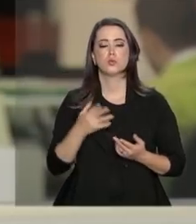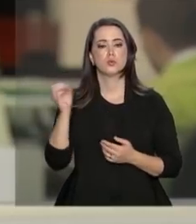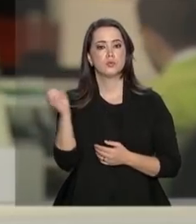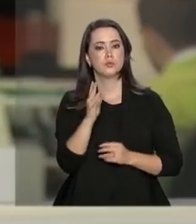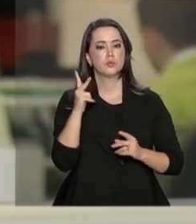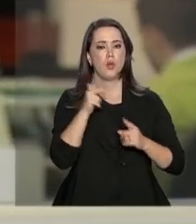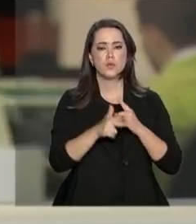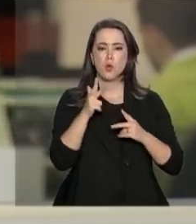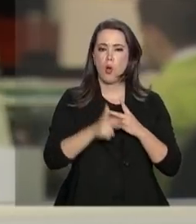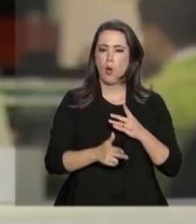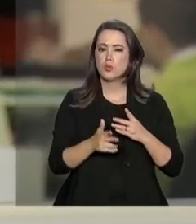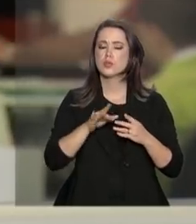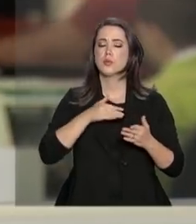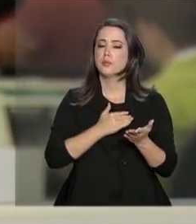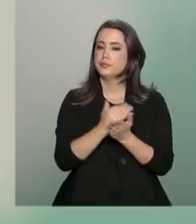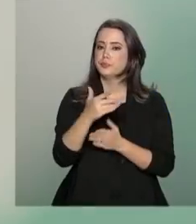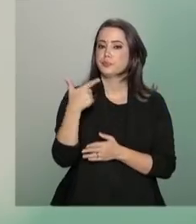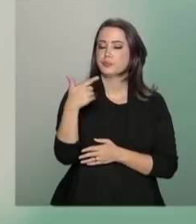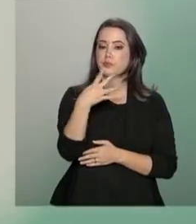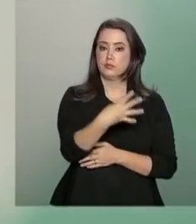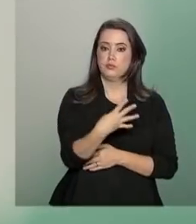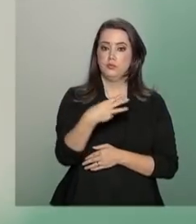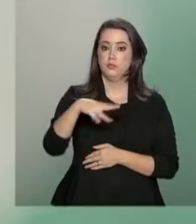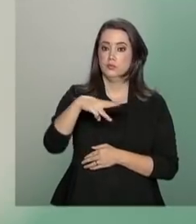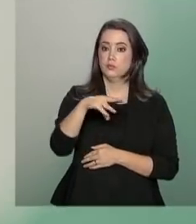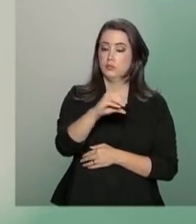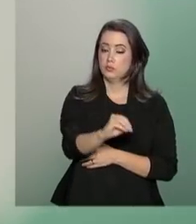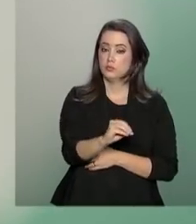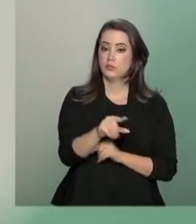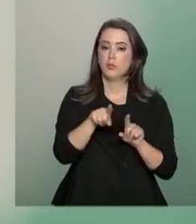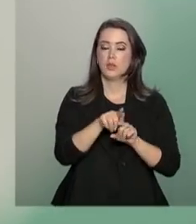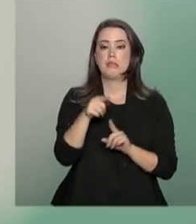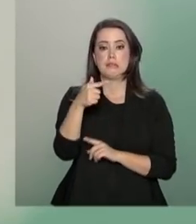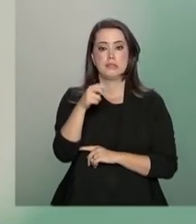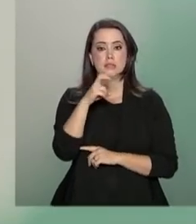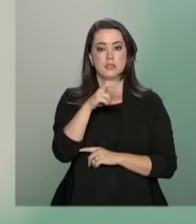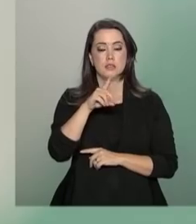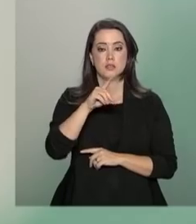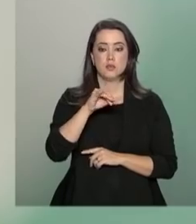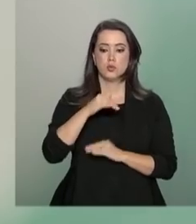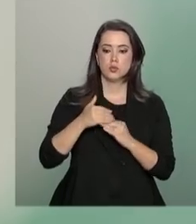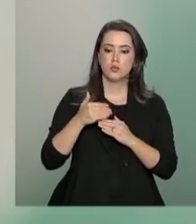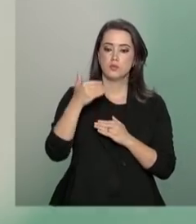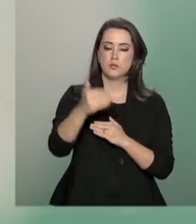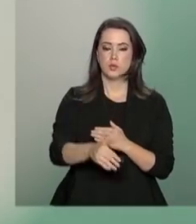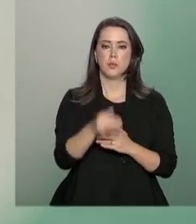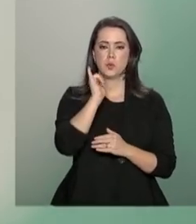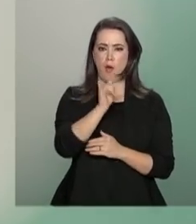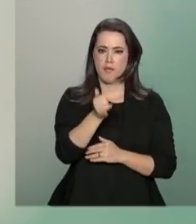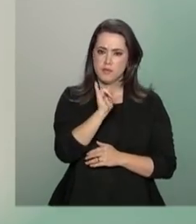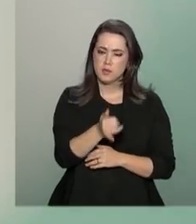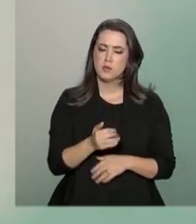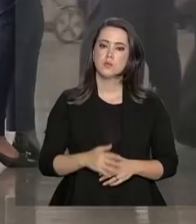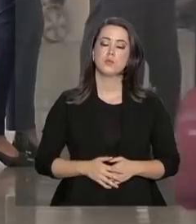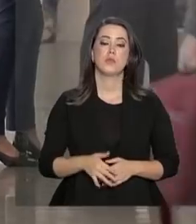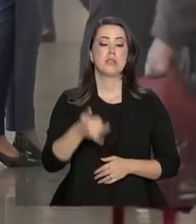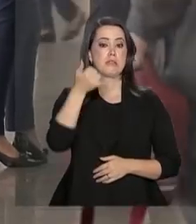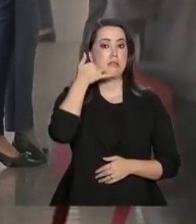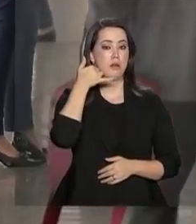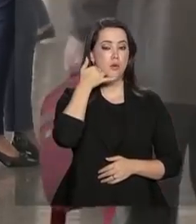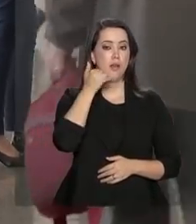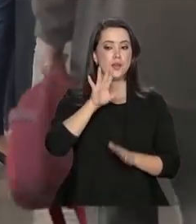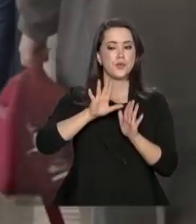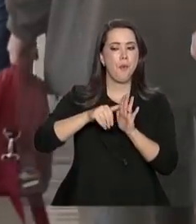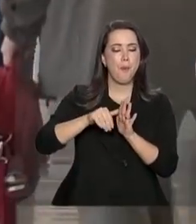novos bloqueios começam no dia 24 de Março 75 5 dias depois do início das notificações celulares que foram